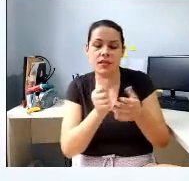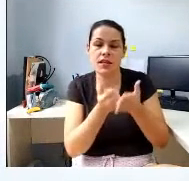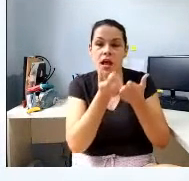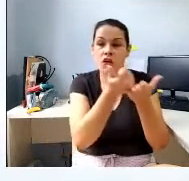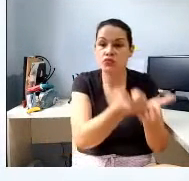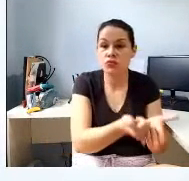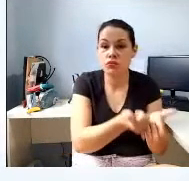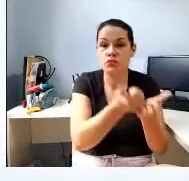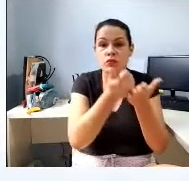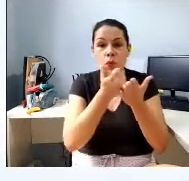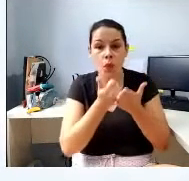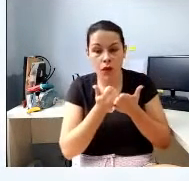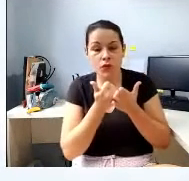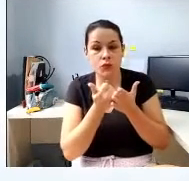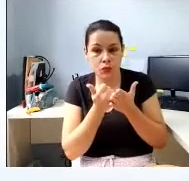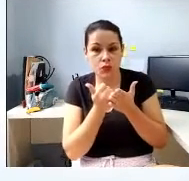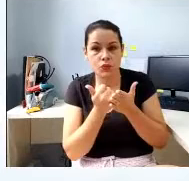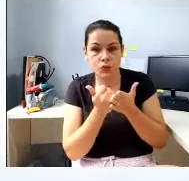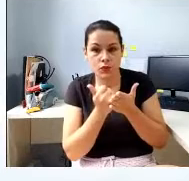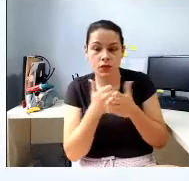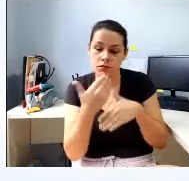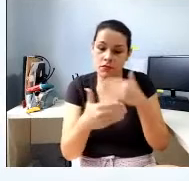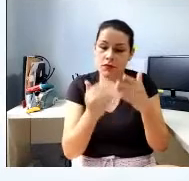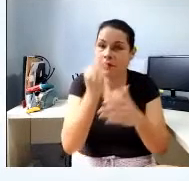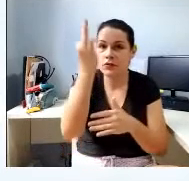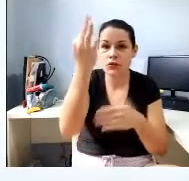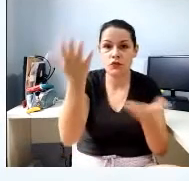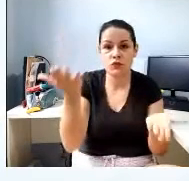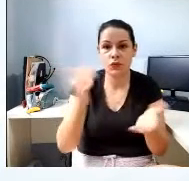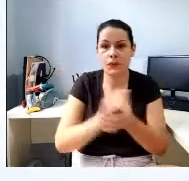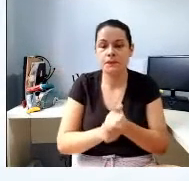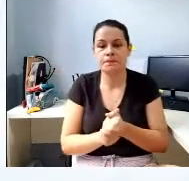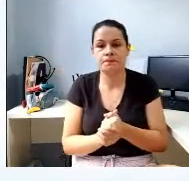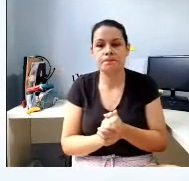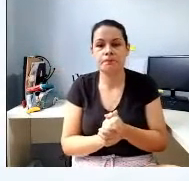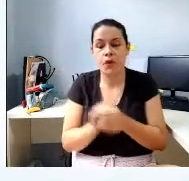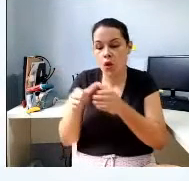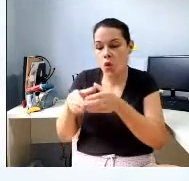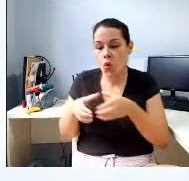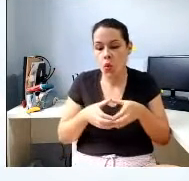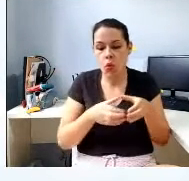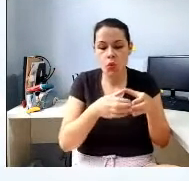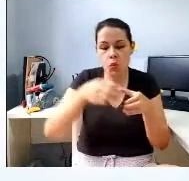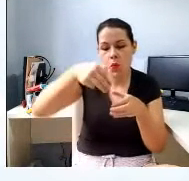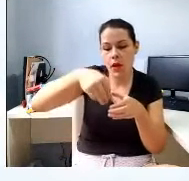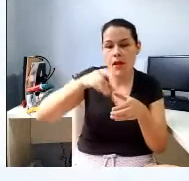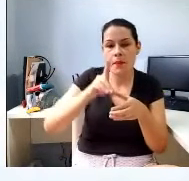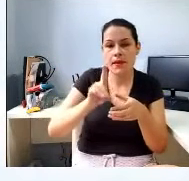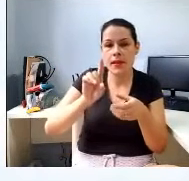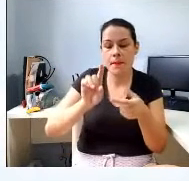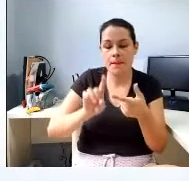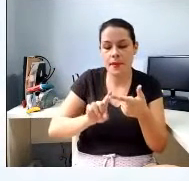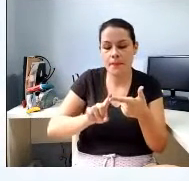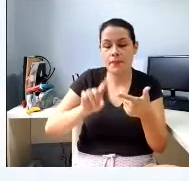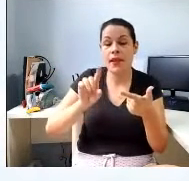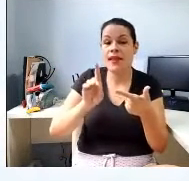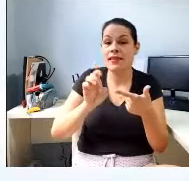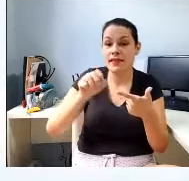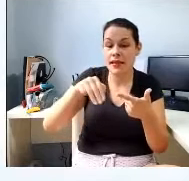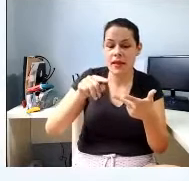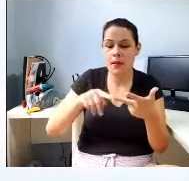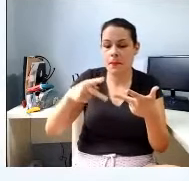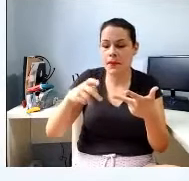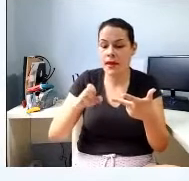na evolução futura. Os partidos MDB, DEM, PSD saíram